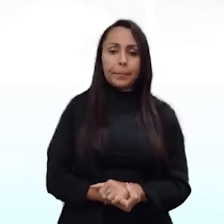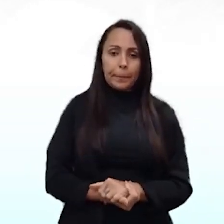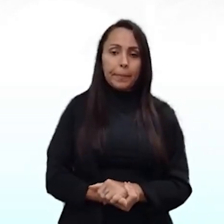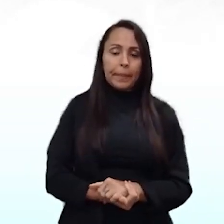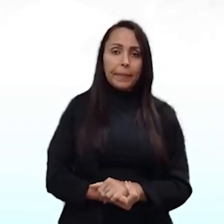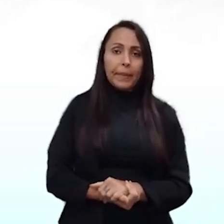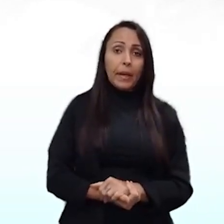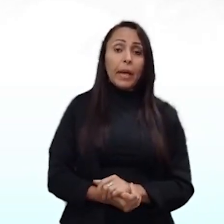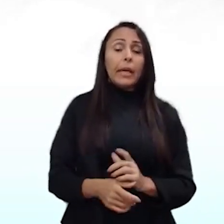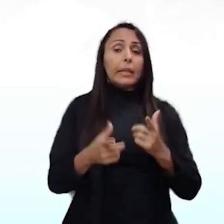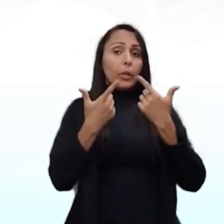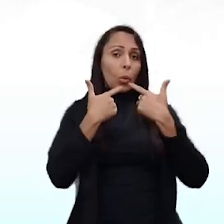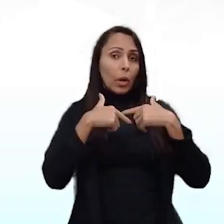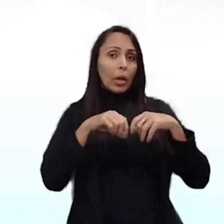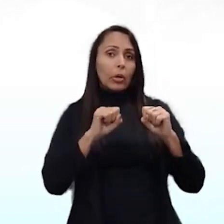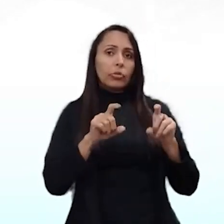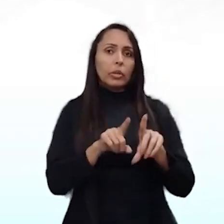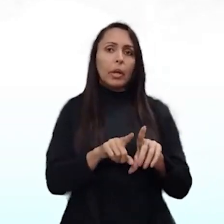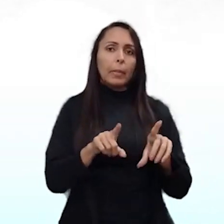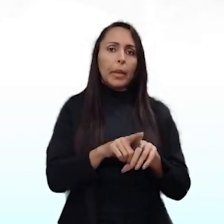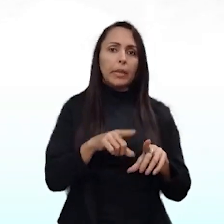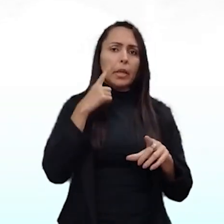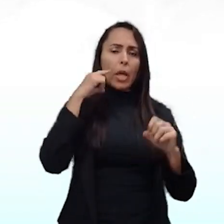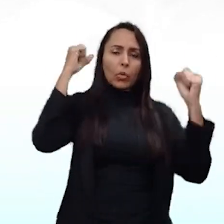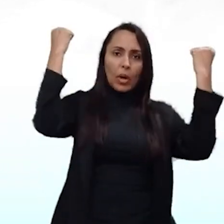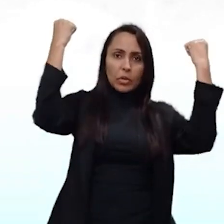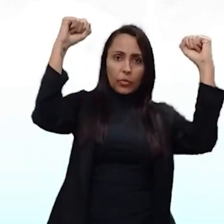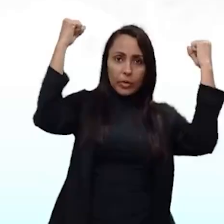prova de linguagem você vai encontrar questões de educação